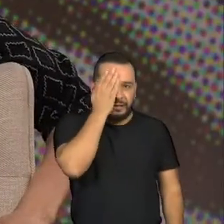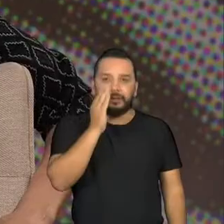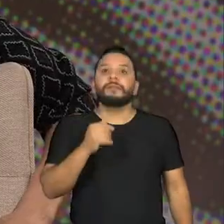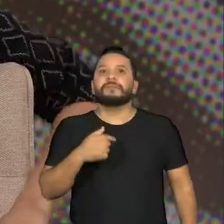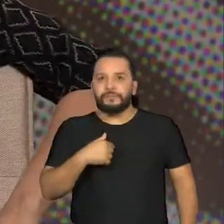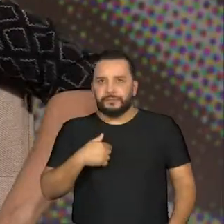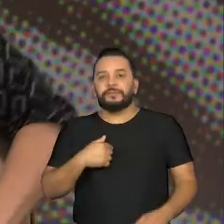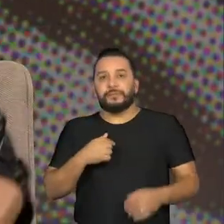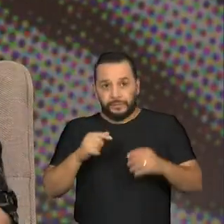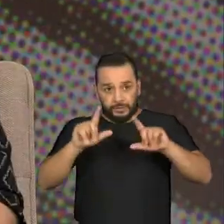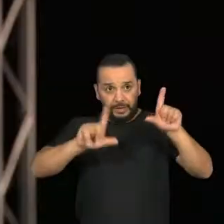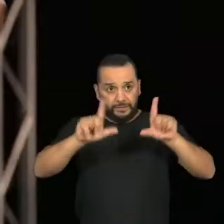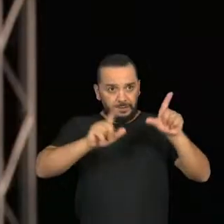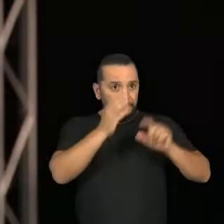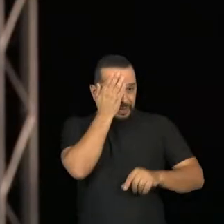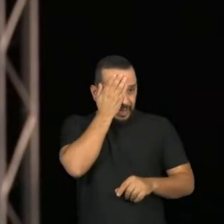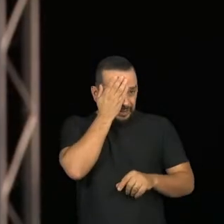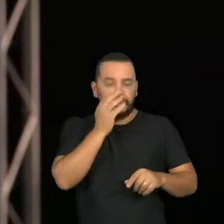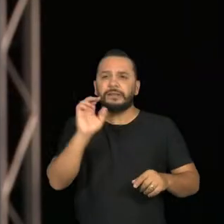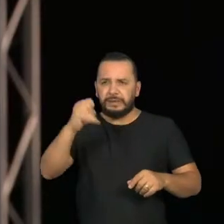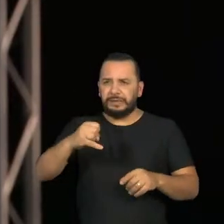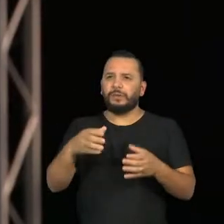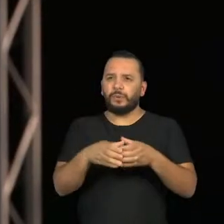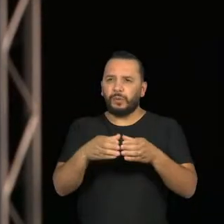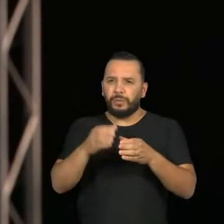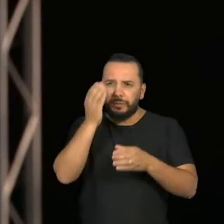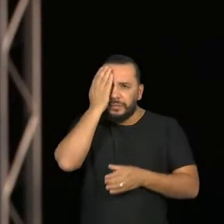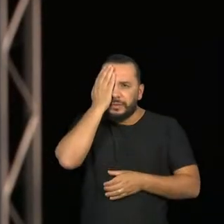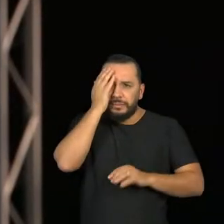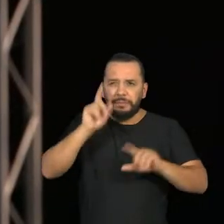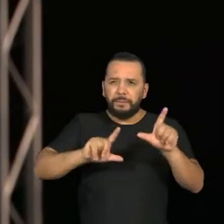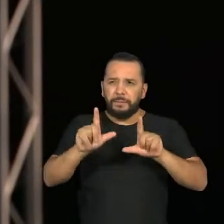com o grupo também. Então, isso que eu queria te perguntar.